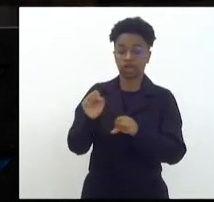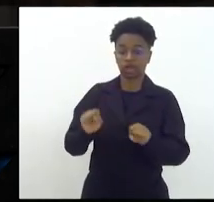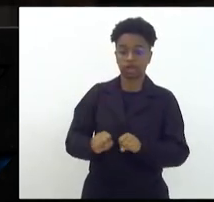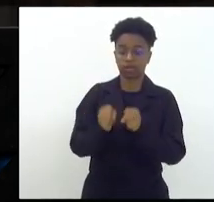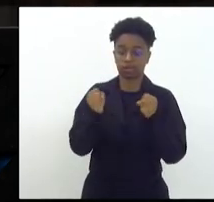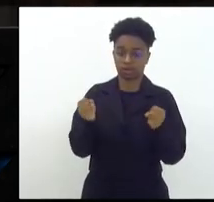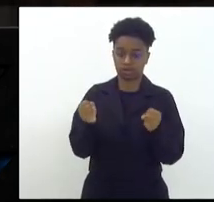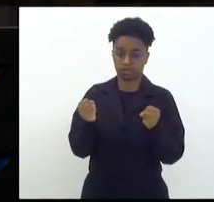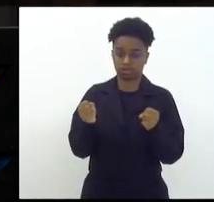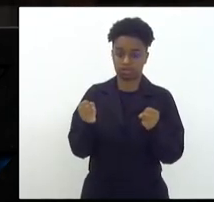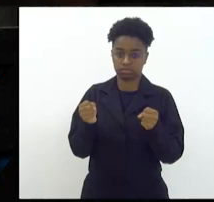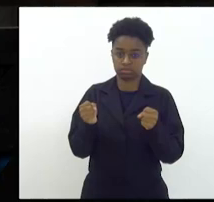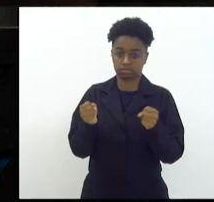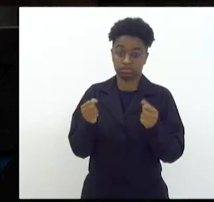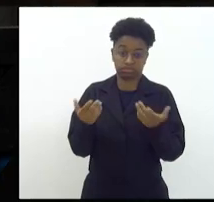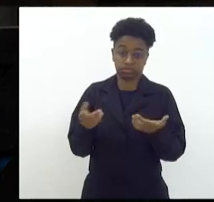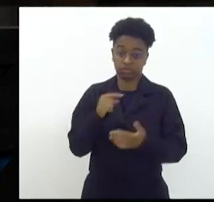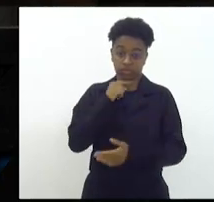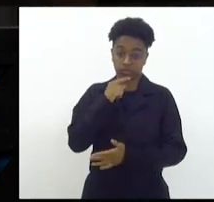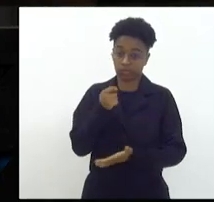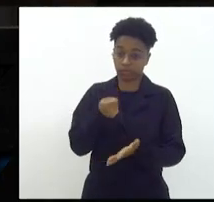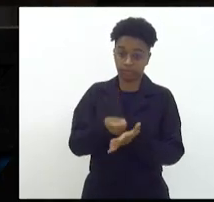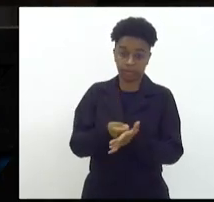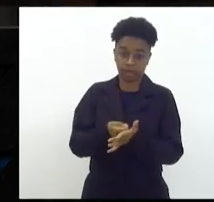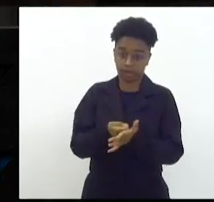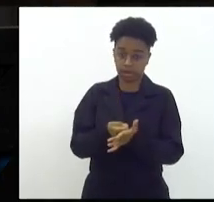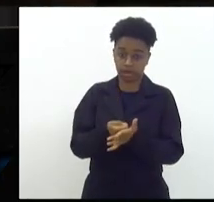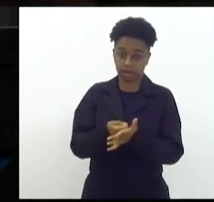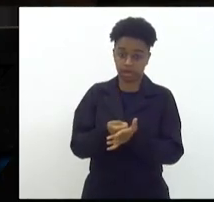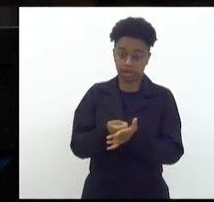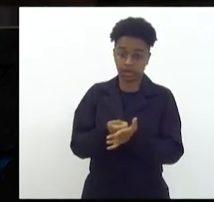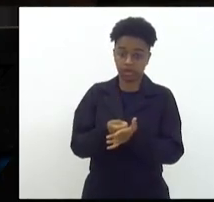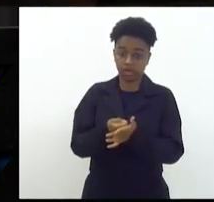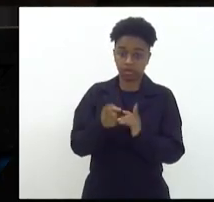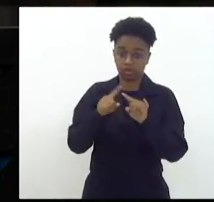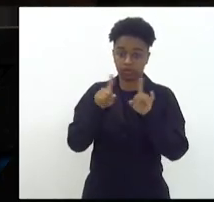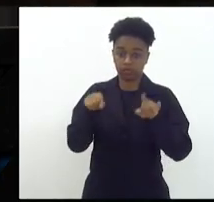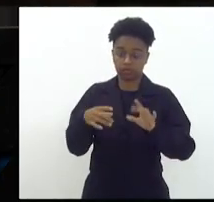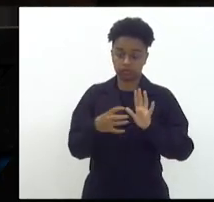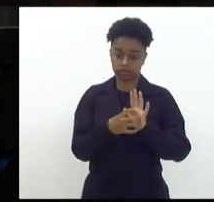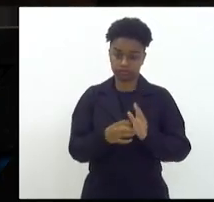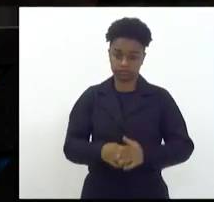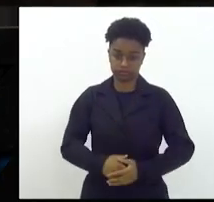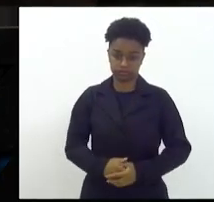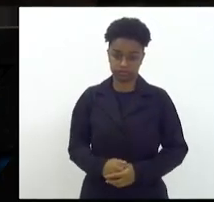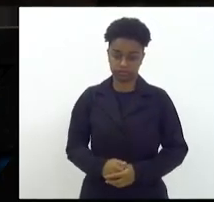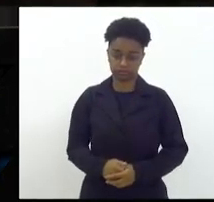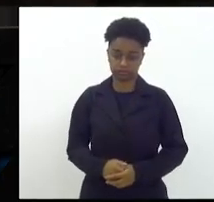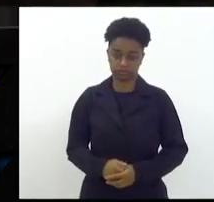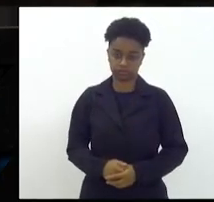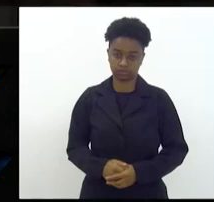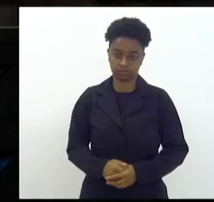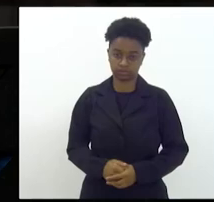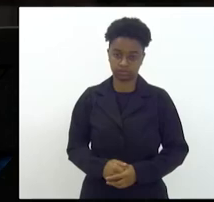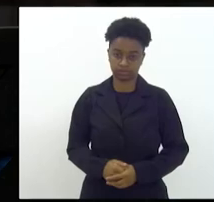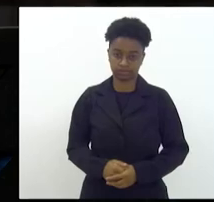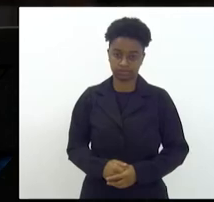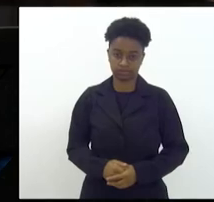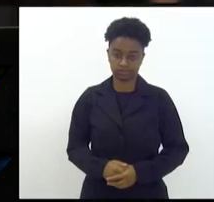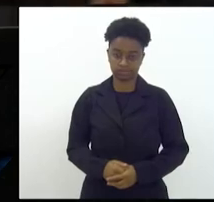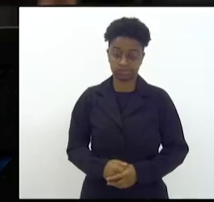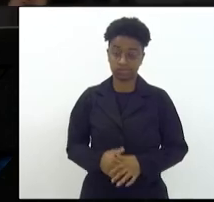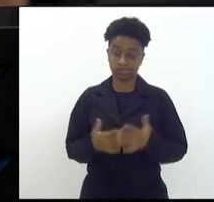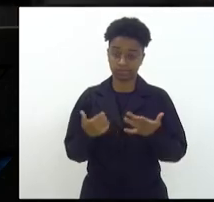não conseguia nem pagar folha de pessoal essa primeira questão